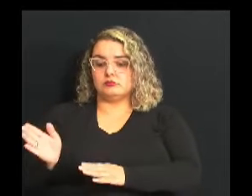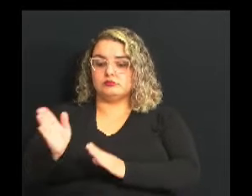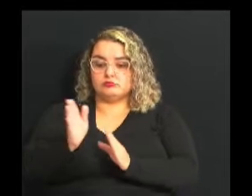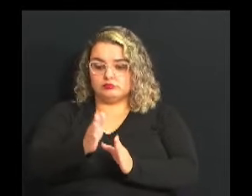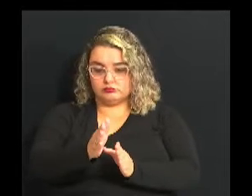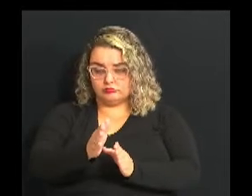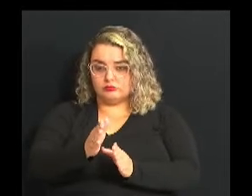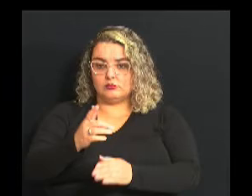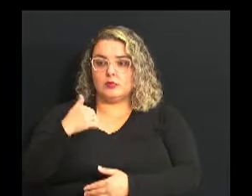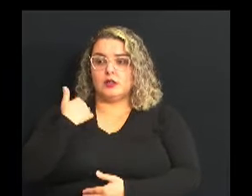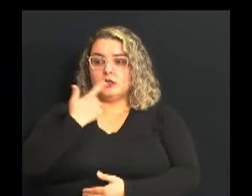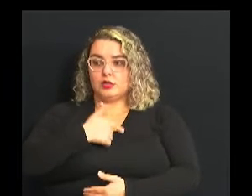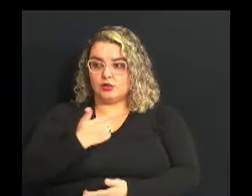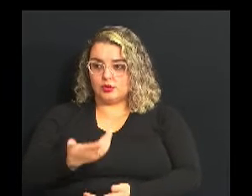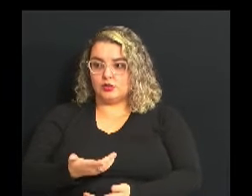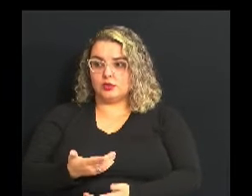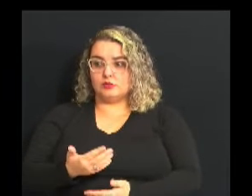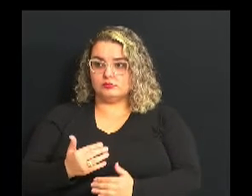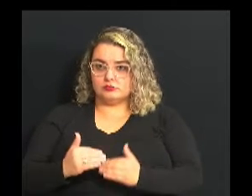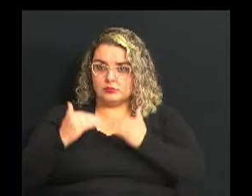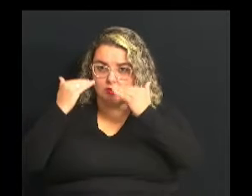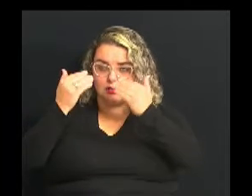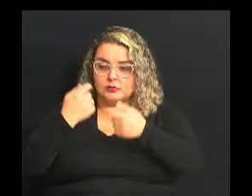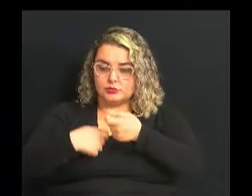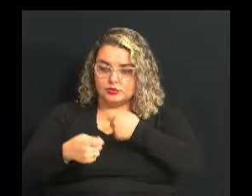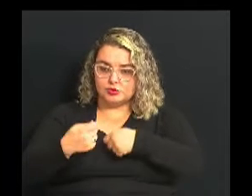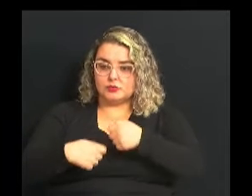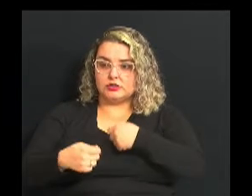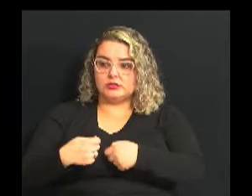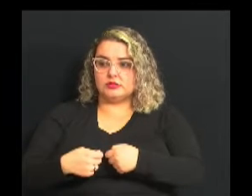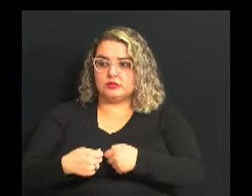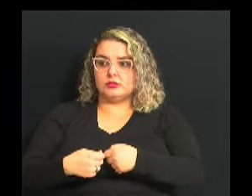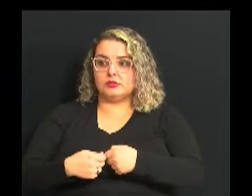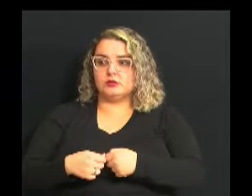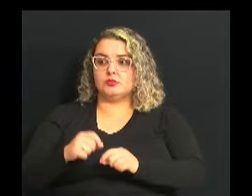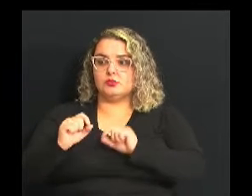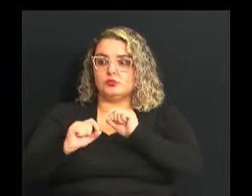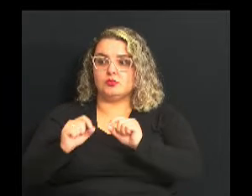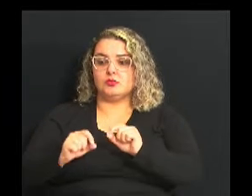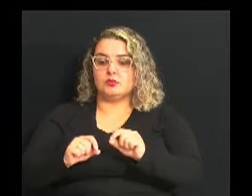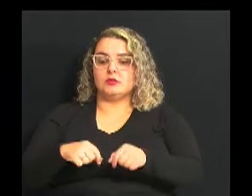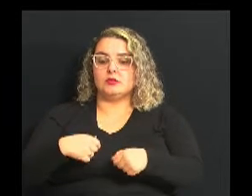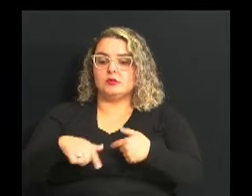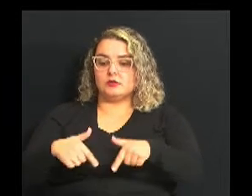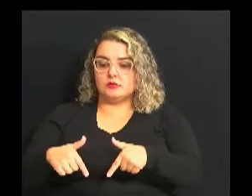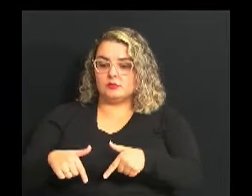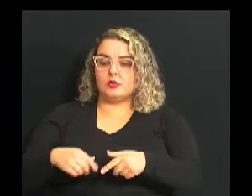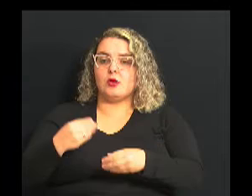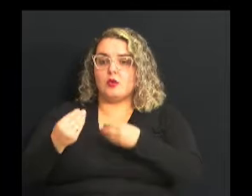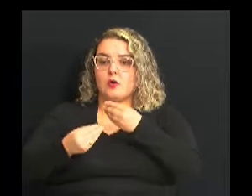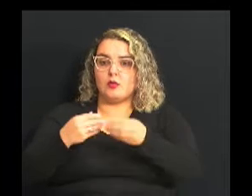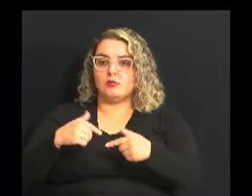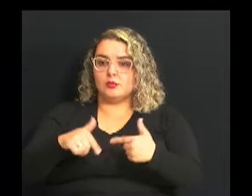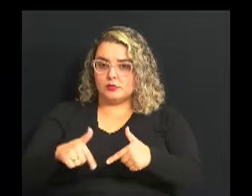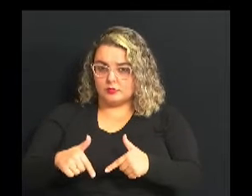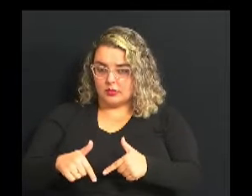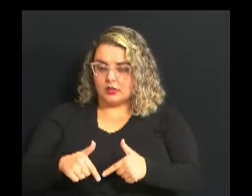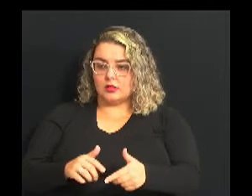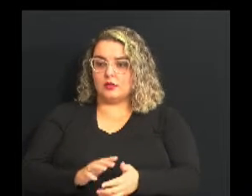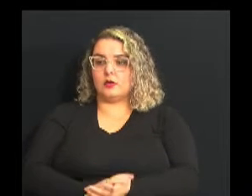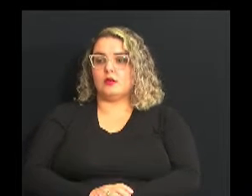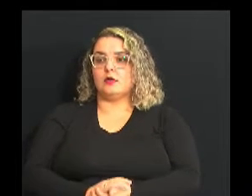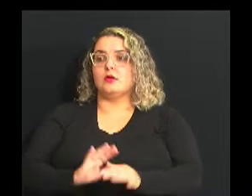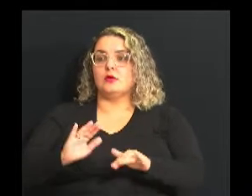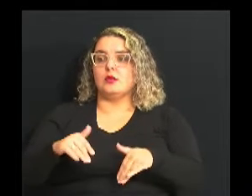para nós, para a alta administração, no que vamos trabalhar, como vamos trabalhar e quando